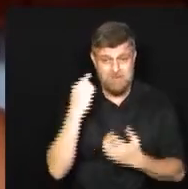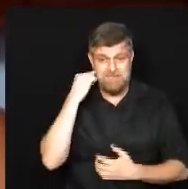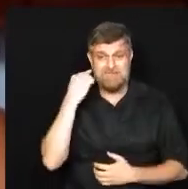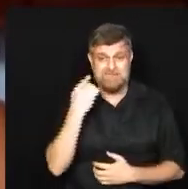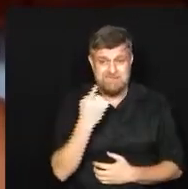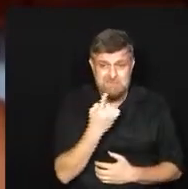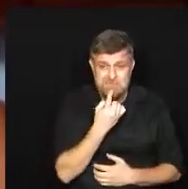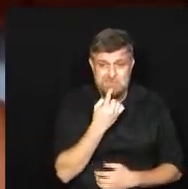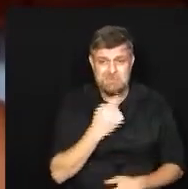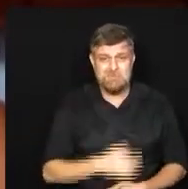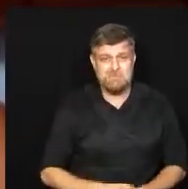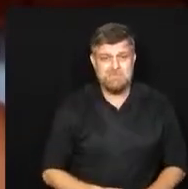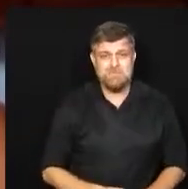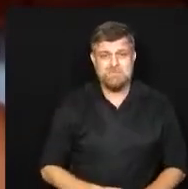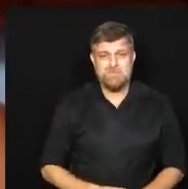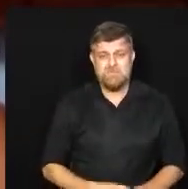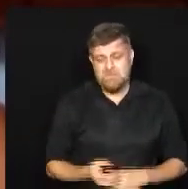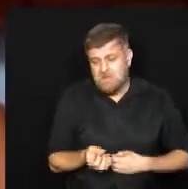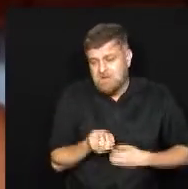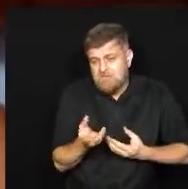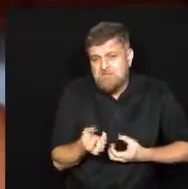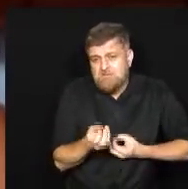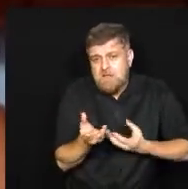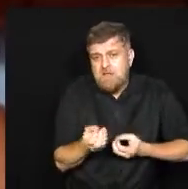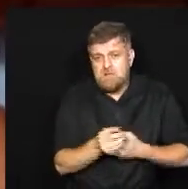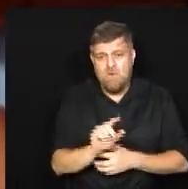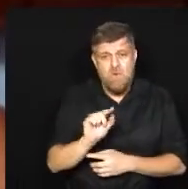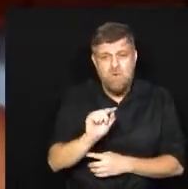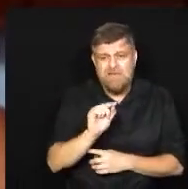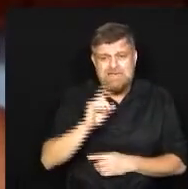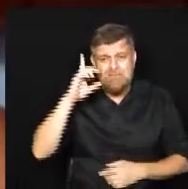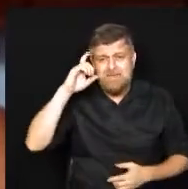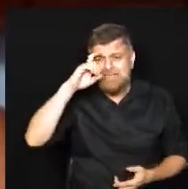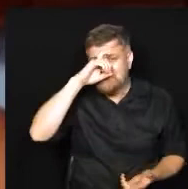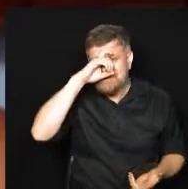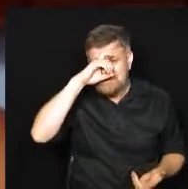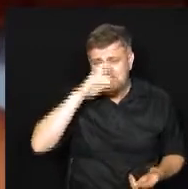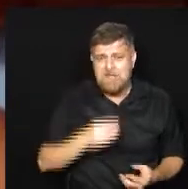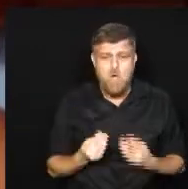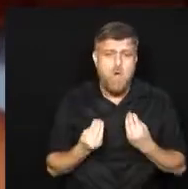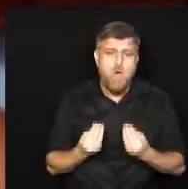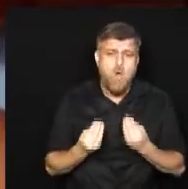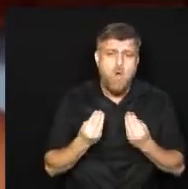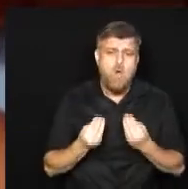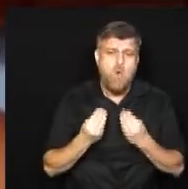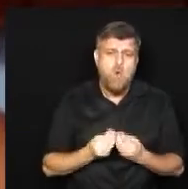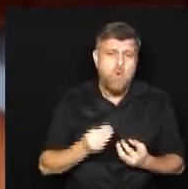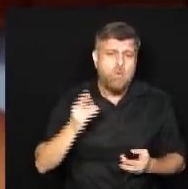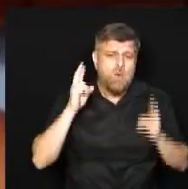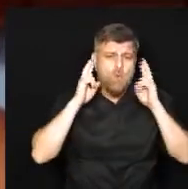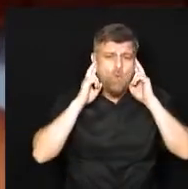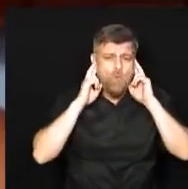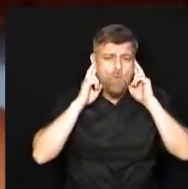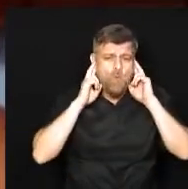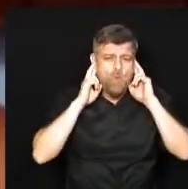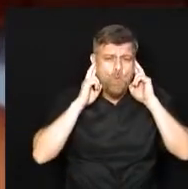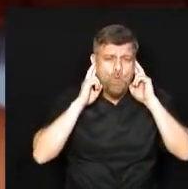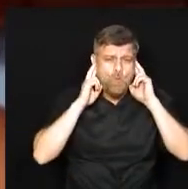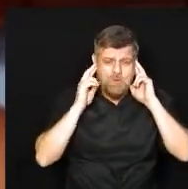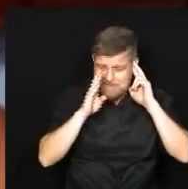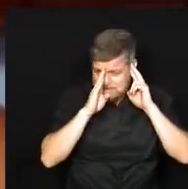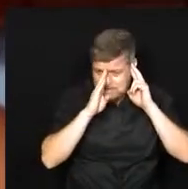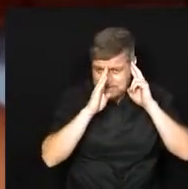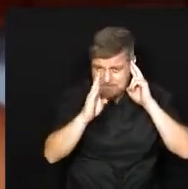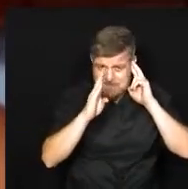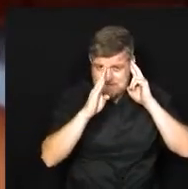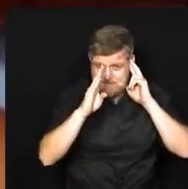de Campinas, colocando a dificuldade que é para as pessoas com deficiência, sobretudo